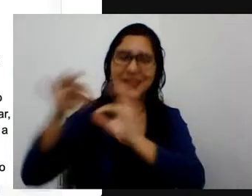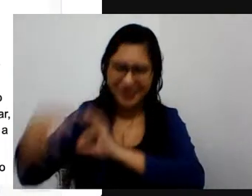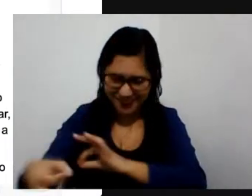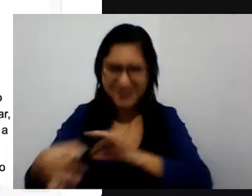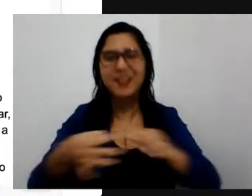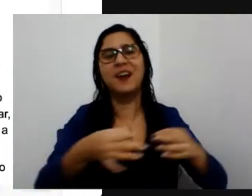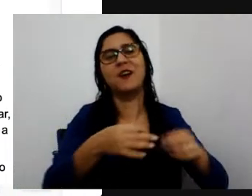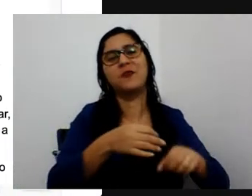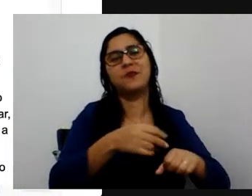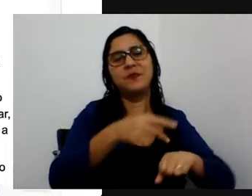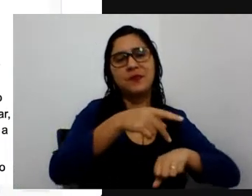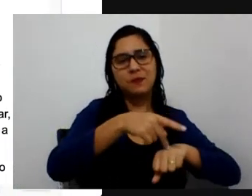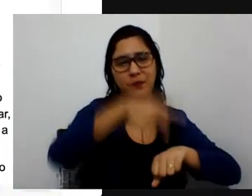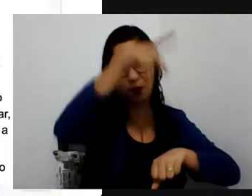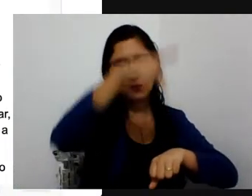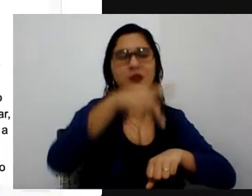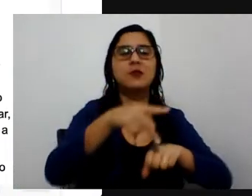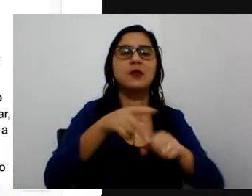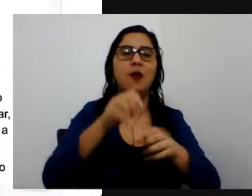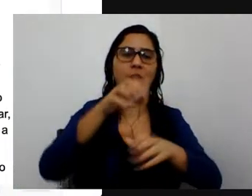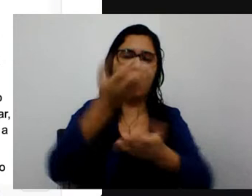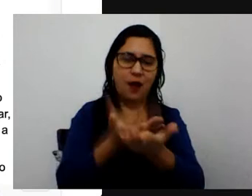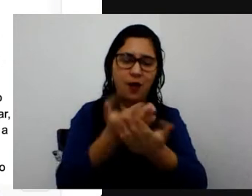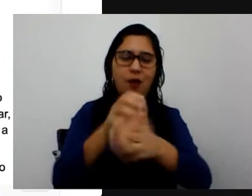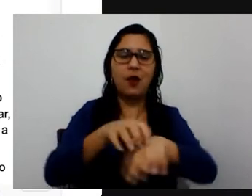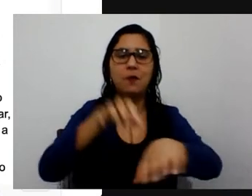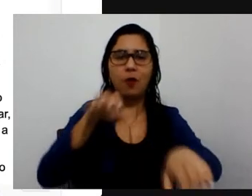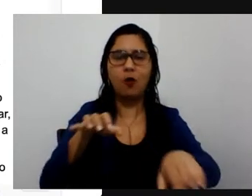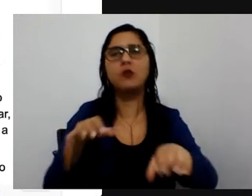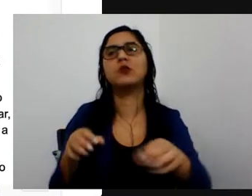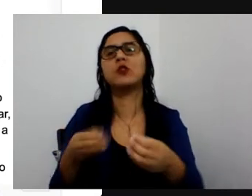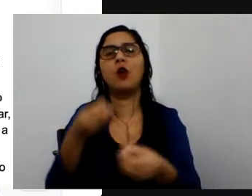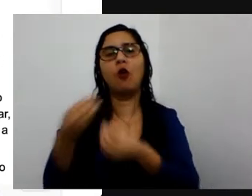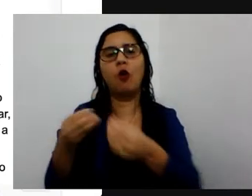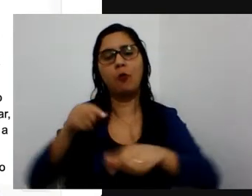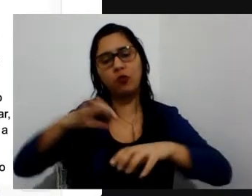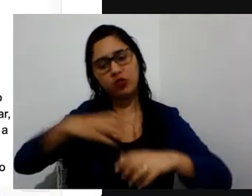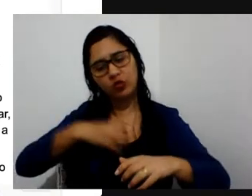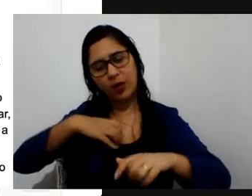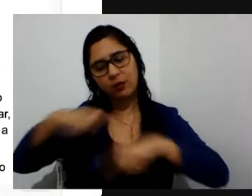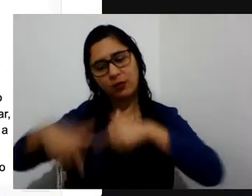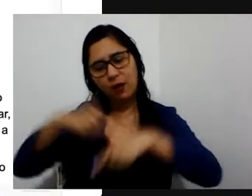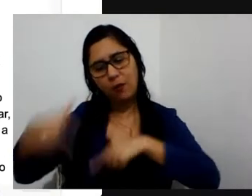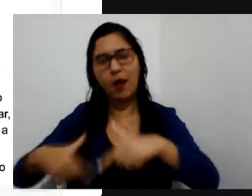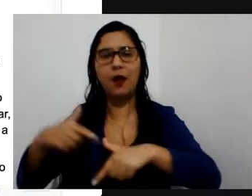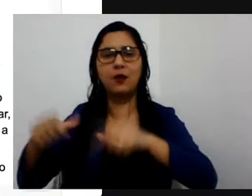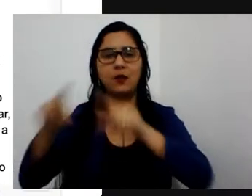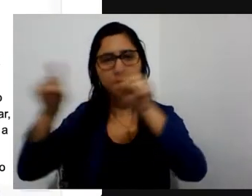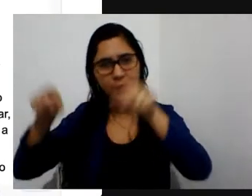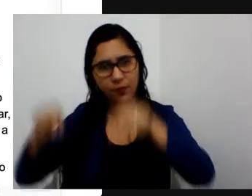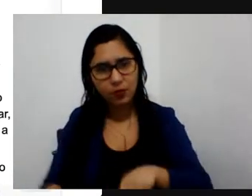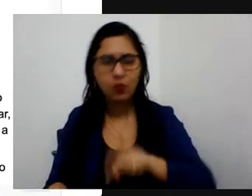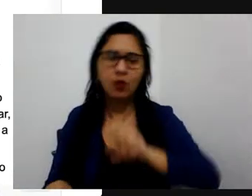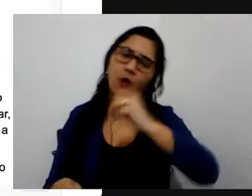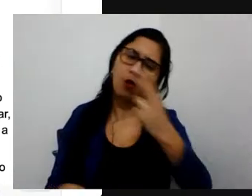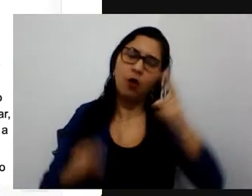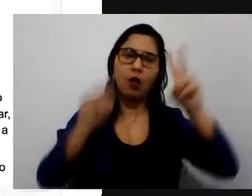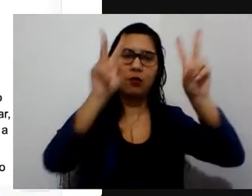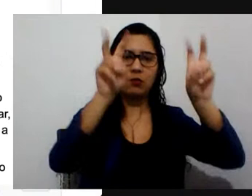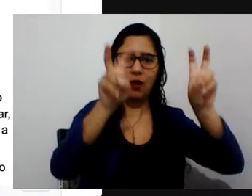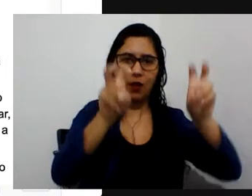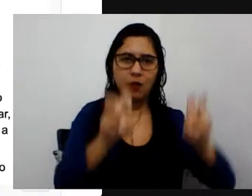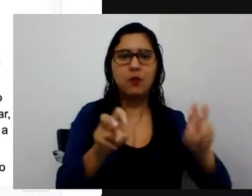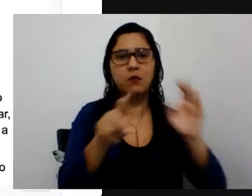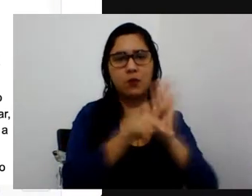aulas remotas, condições de trabalho, saúde de servidores e trabalhadores ou outros temas diretamente relacionados à gestão